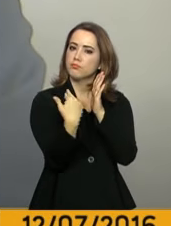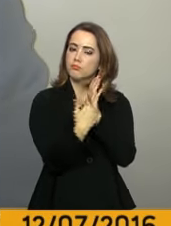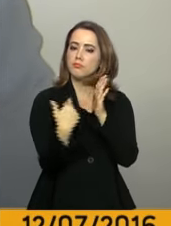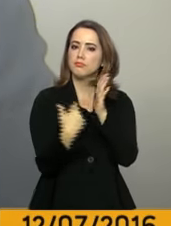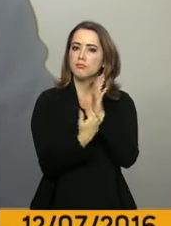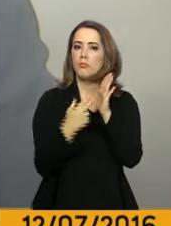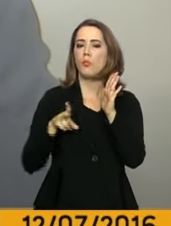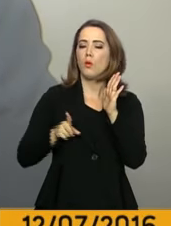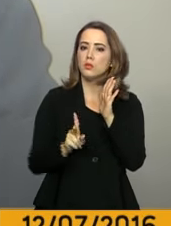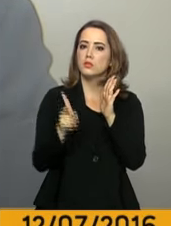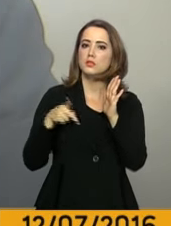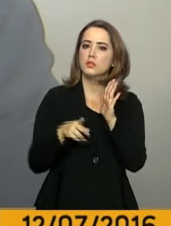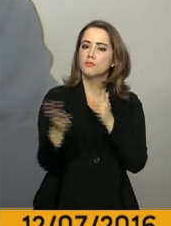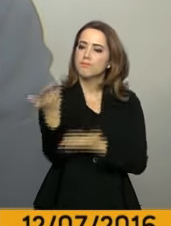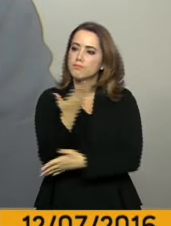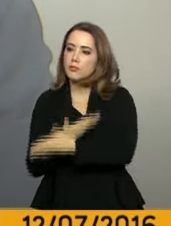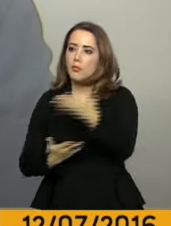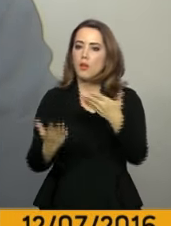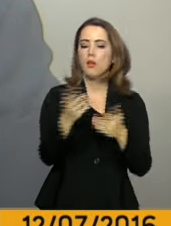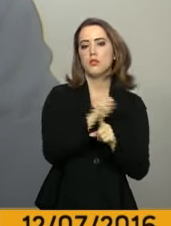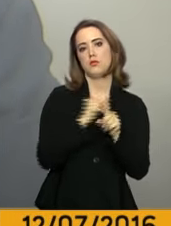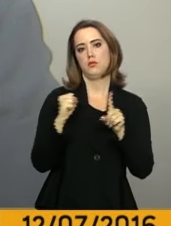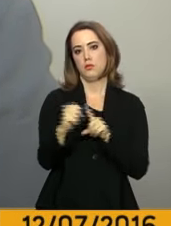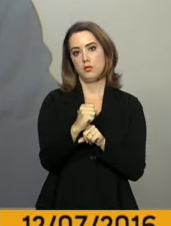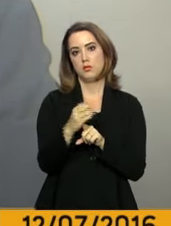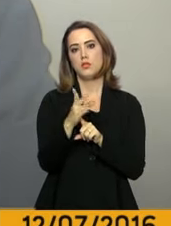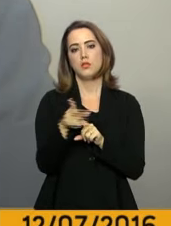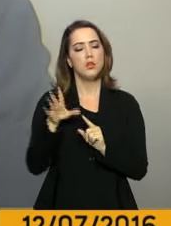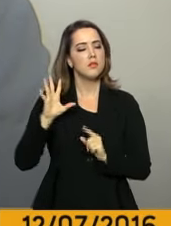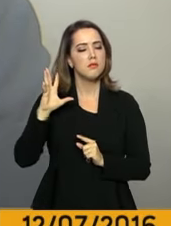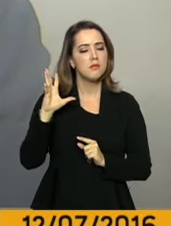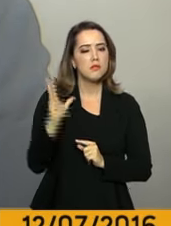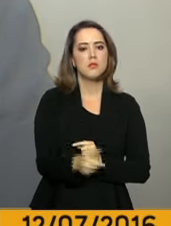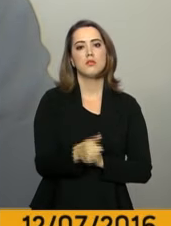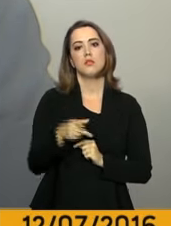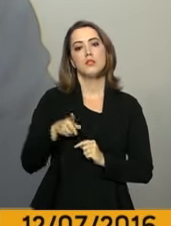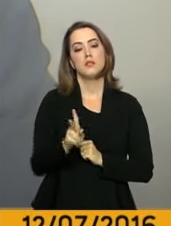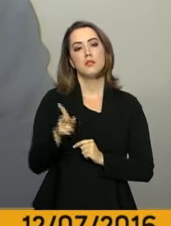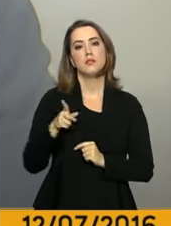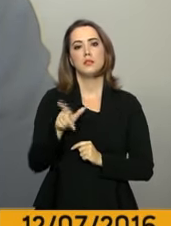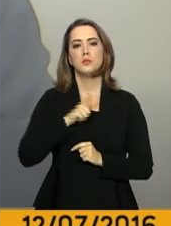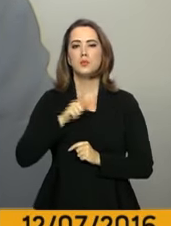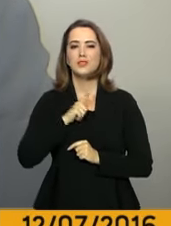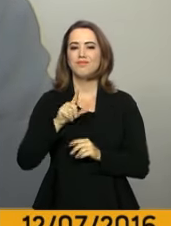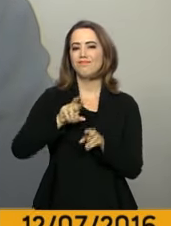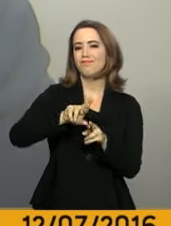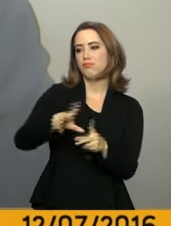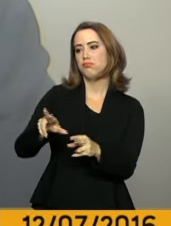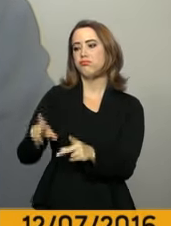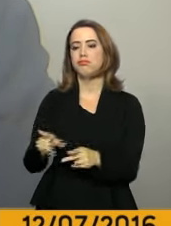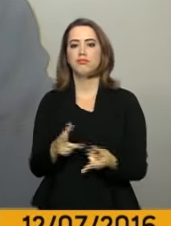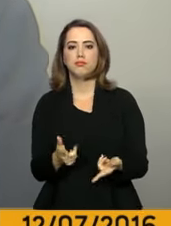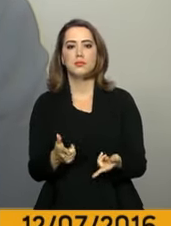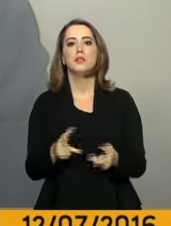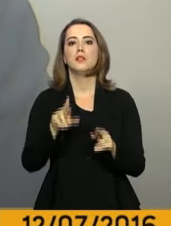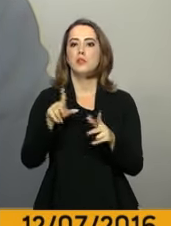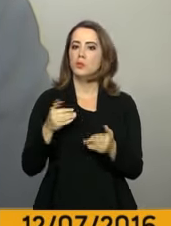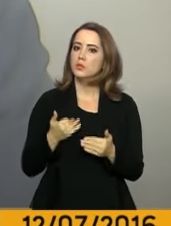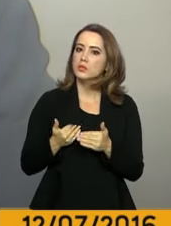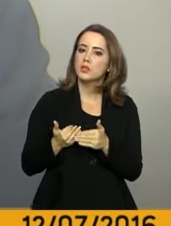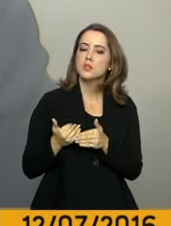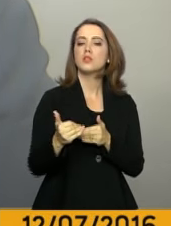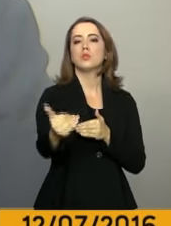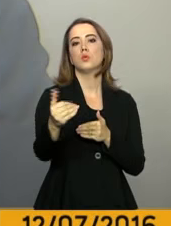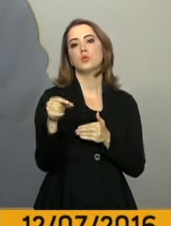permanente as relações sociais portanto toda ocasião em que há modificações permanentes da ordem